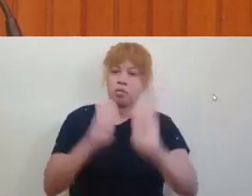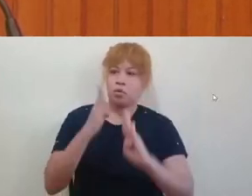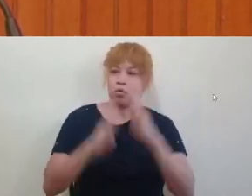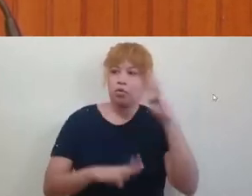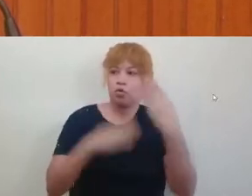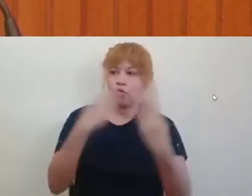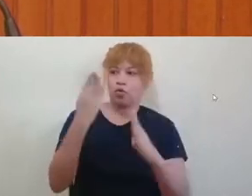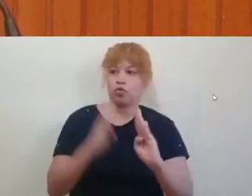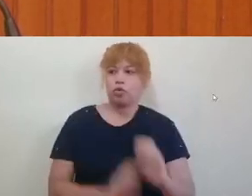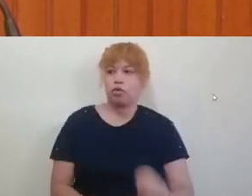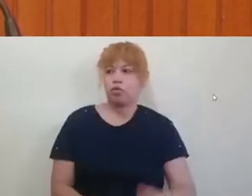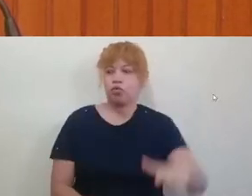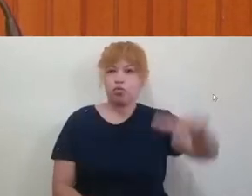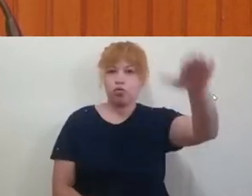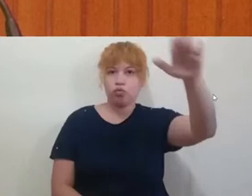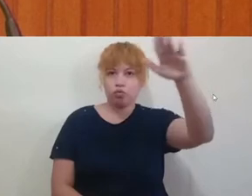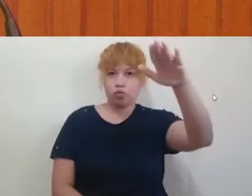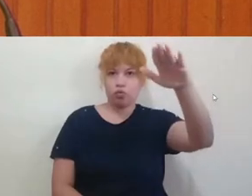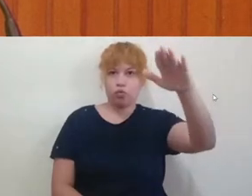Biológicas.